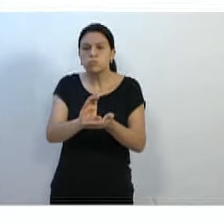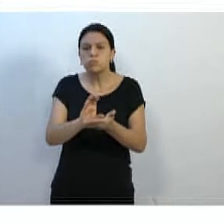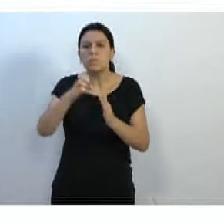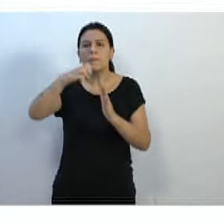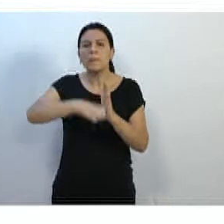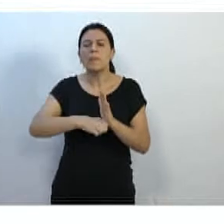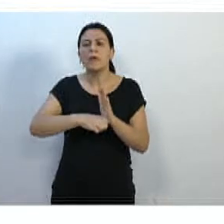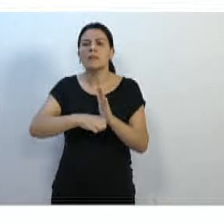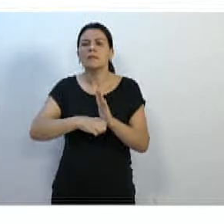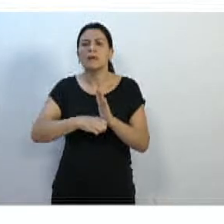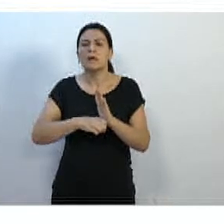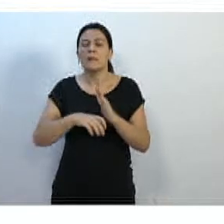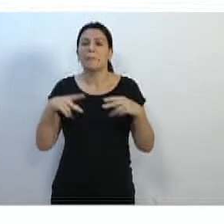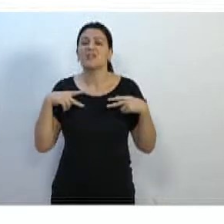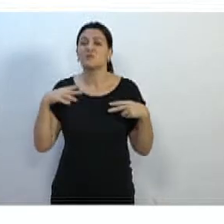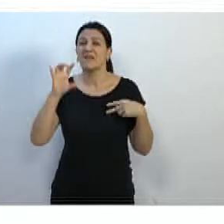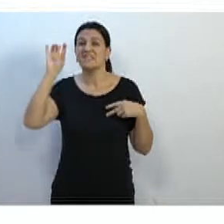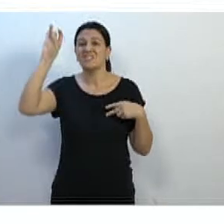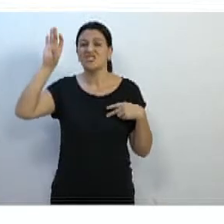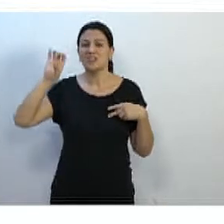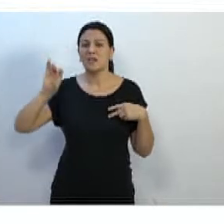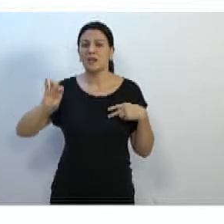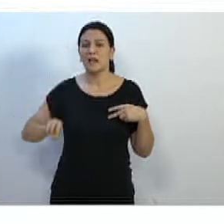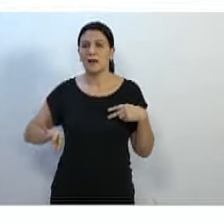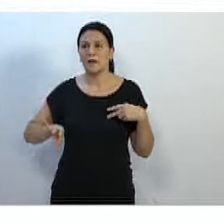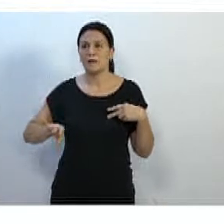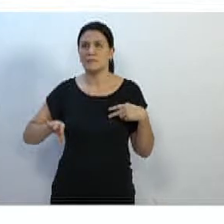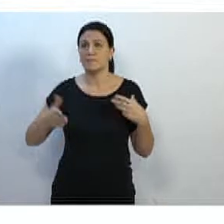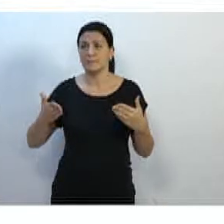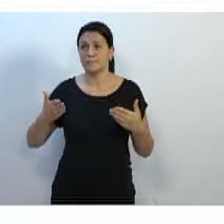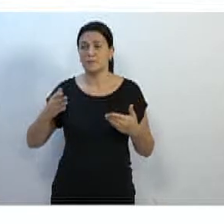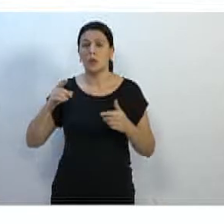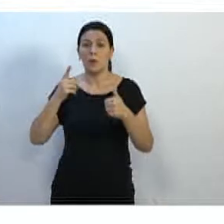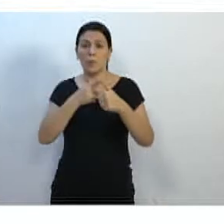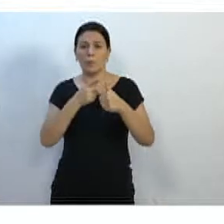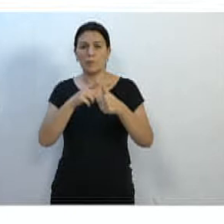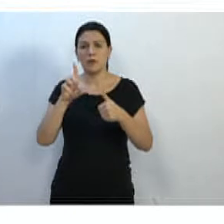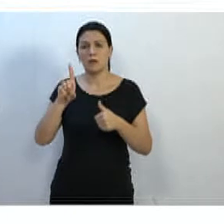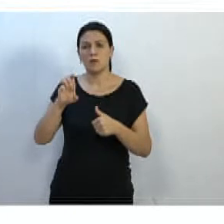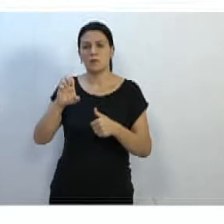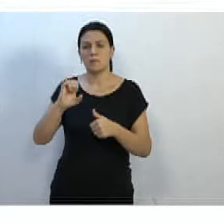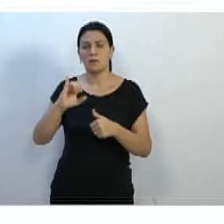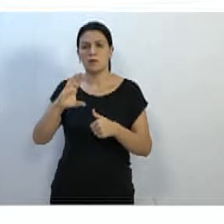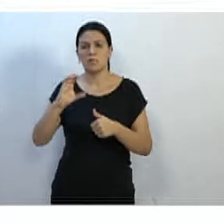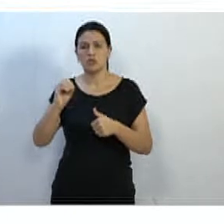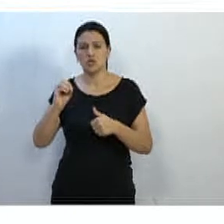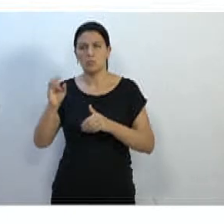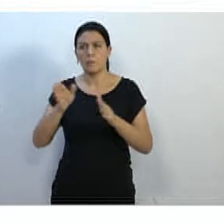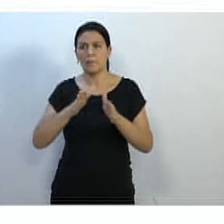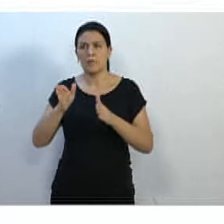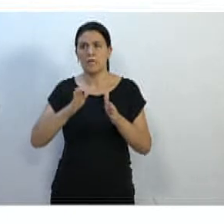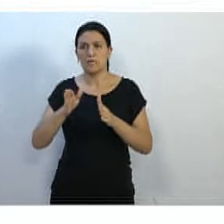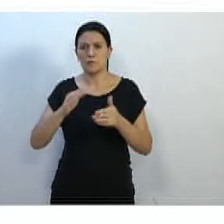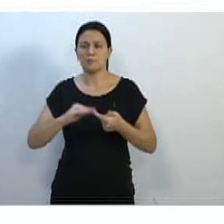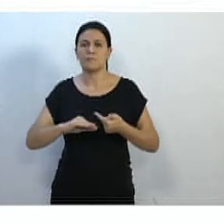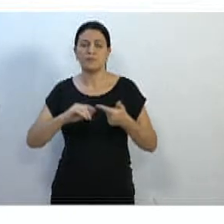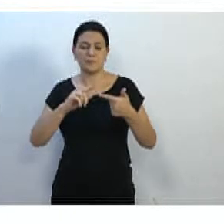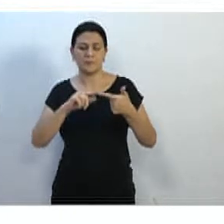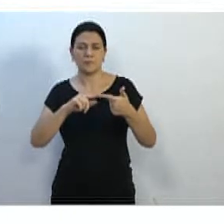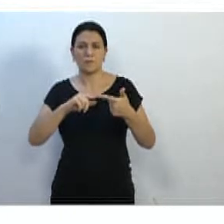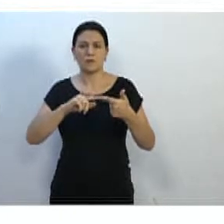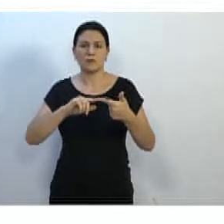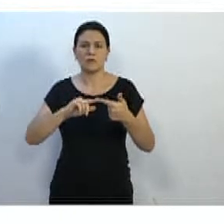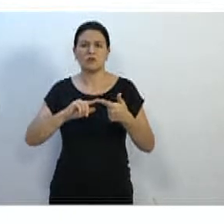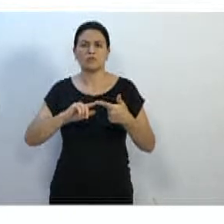parlamentar individual por meio do senhor deputado Décio Lima, no período de 2015 a 2019, em seguida João Paulo Kleinben